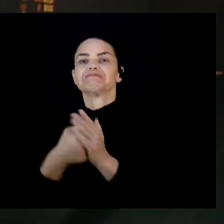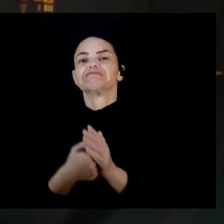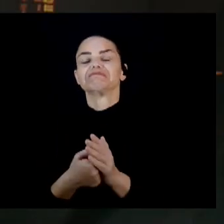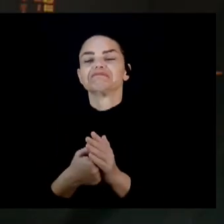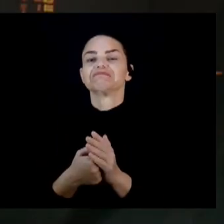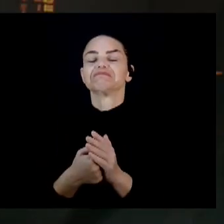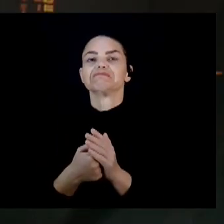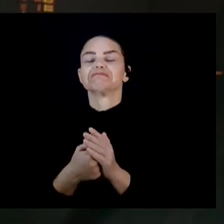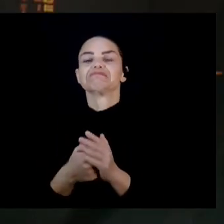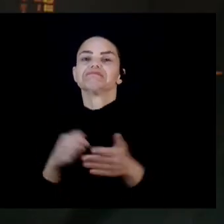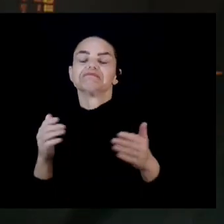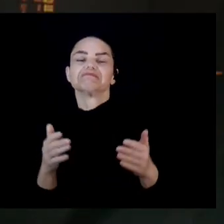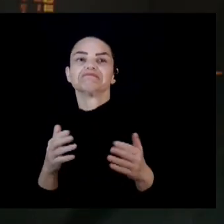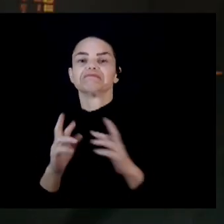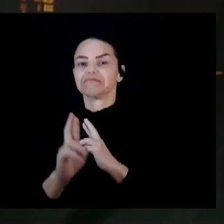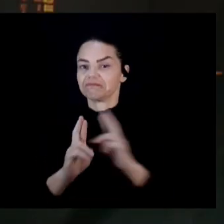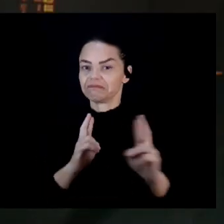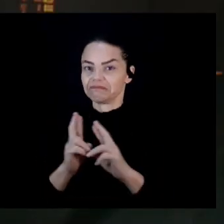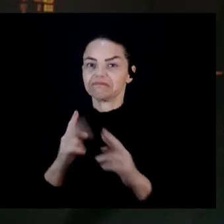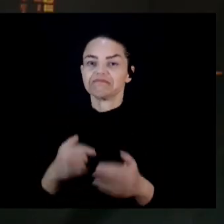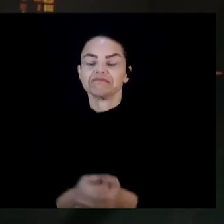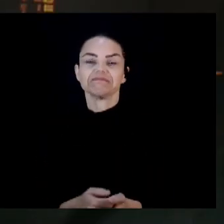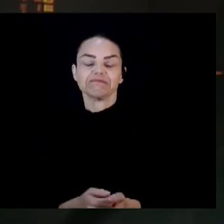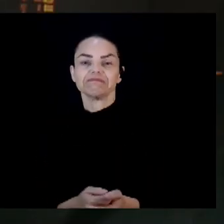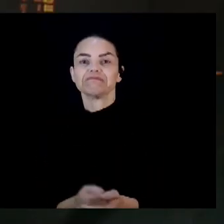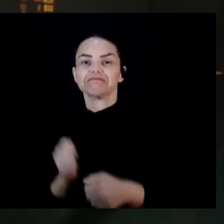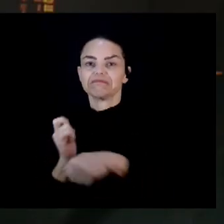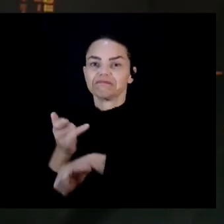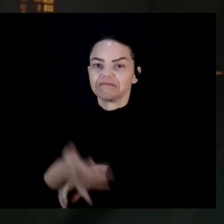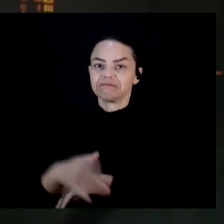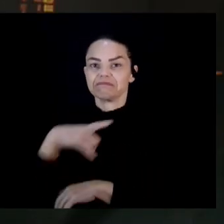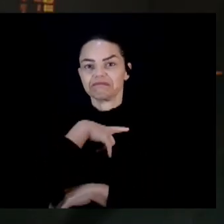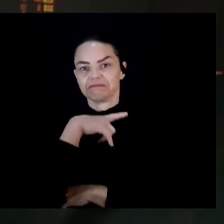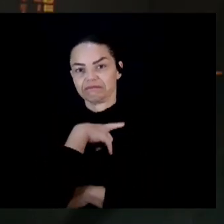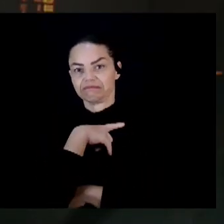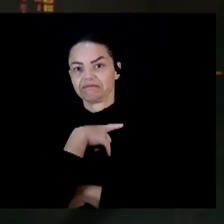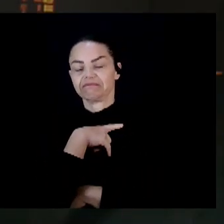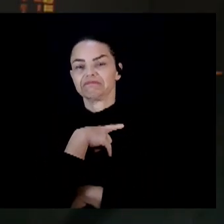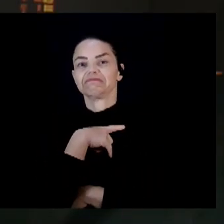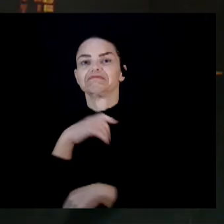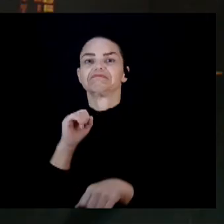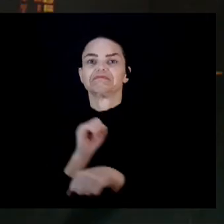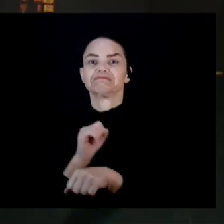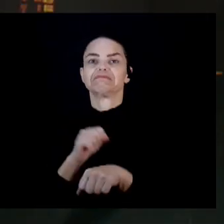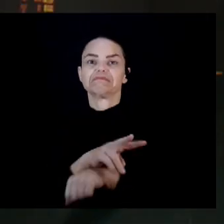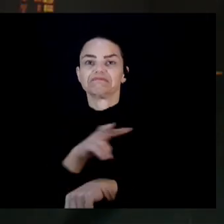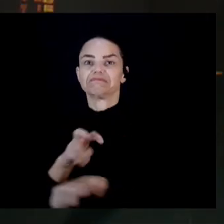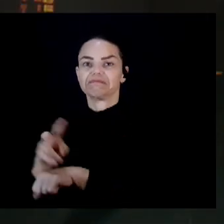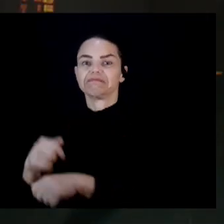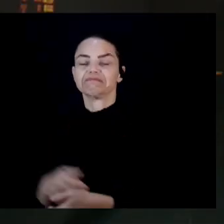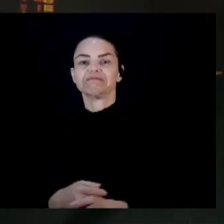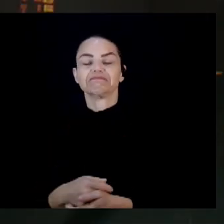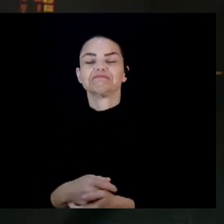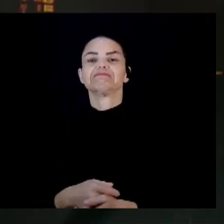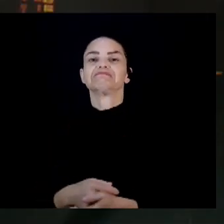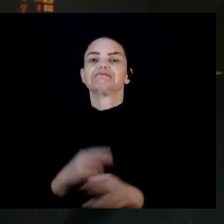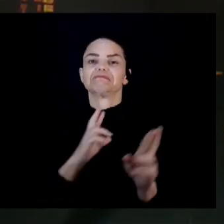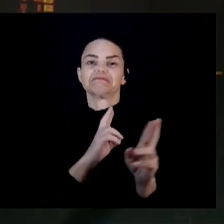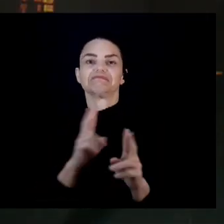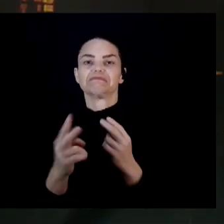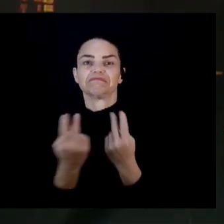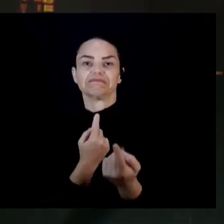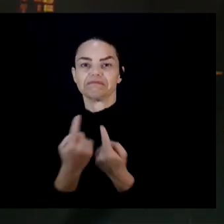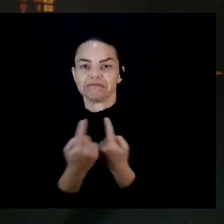já começou. Na madrugada, nós tivemos já a reserva de vagas em trechos da Avenida Imperatriz Dona